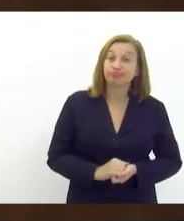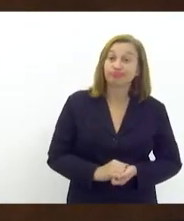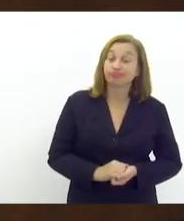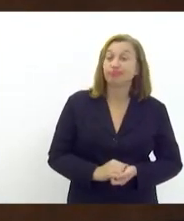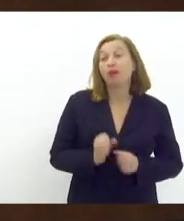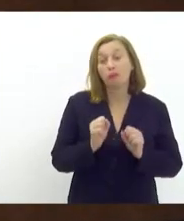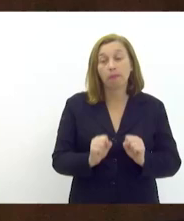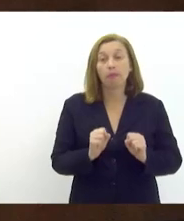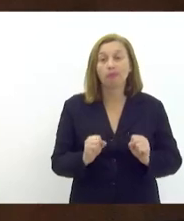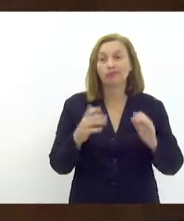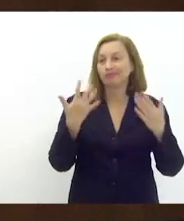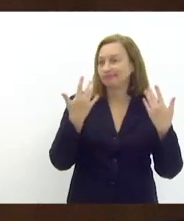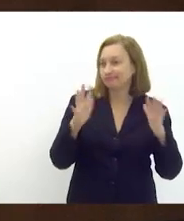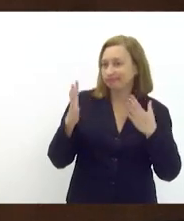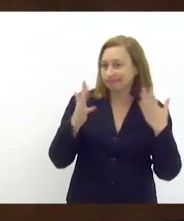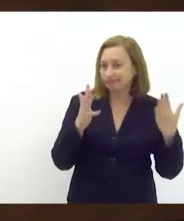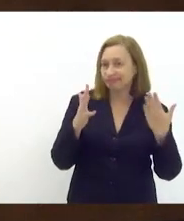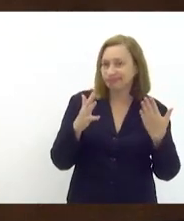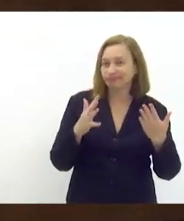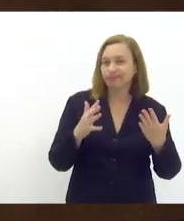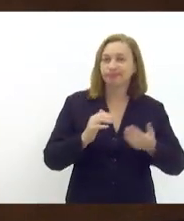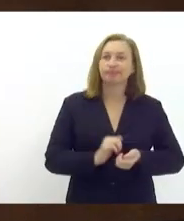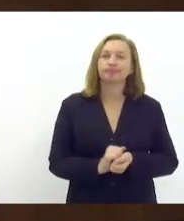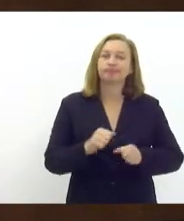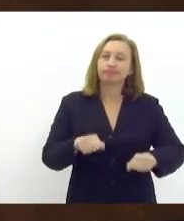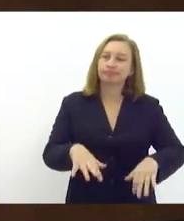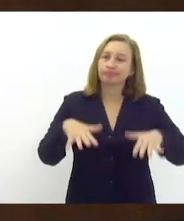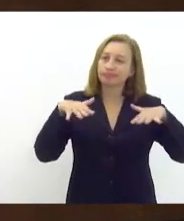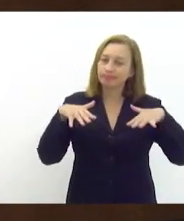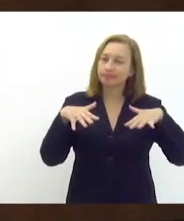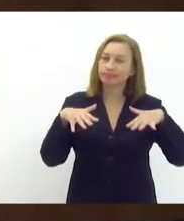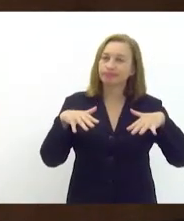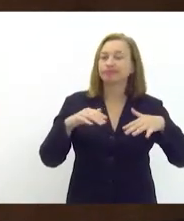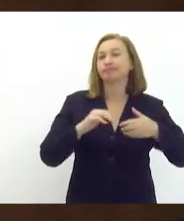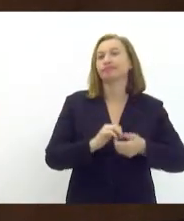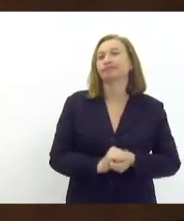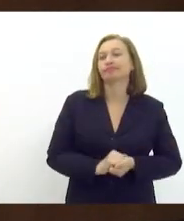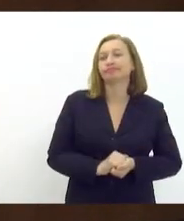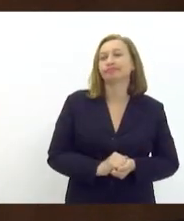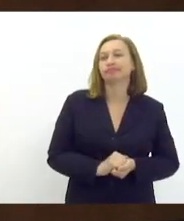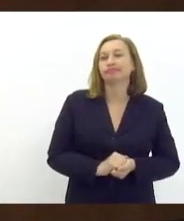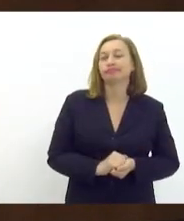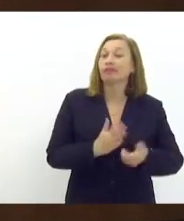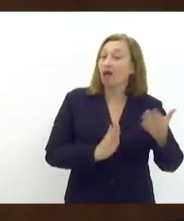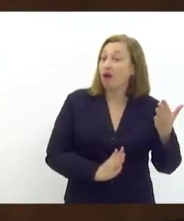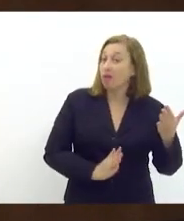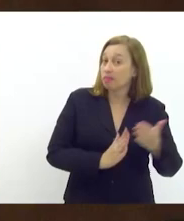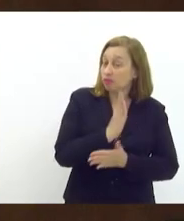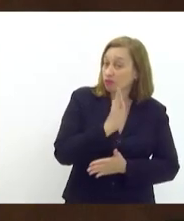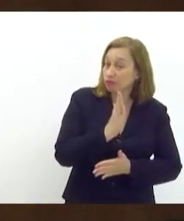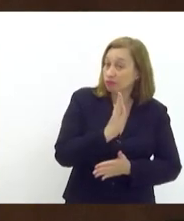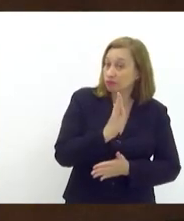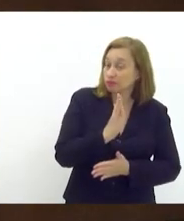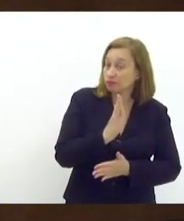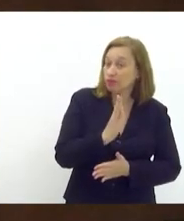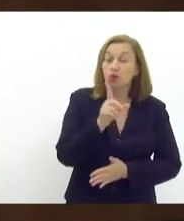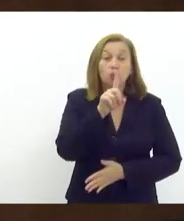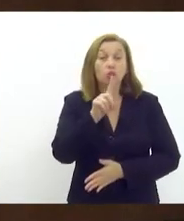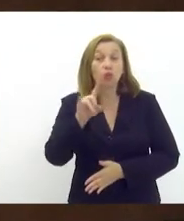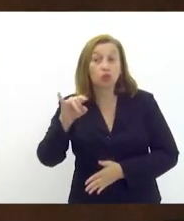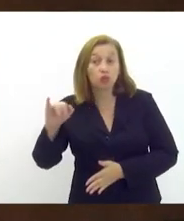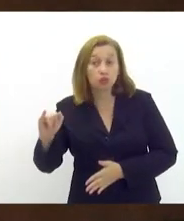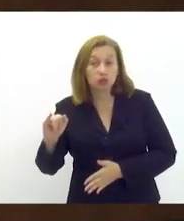a gente pode comemorar um plenário de um Parlamento aprovar o